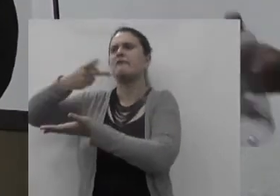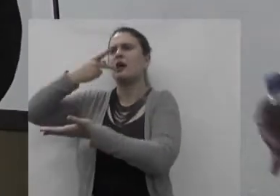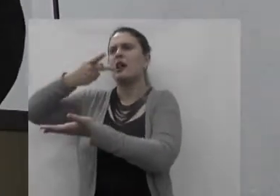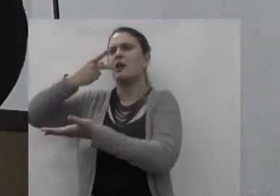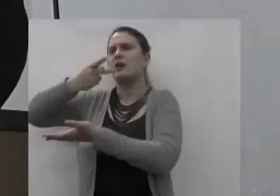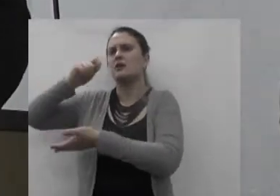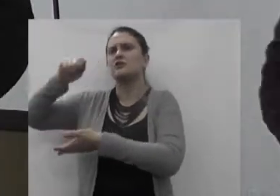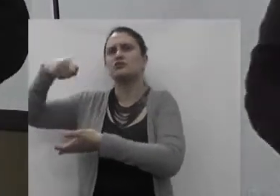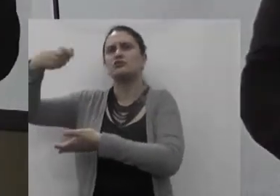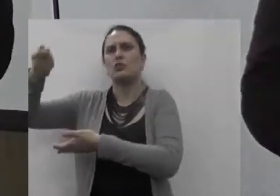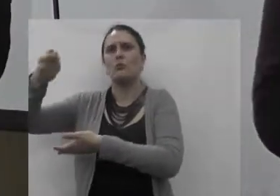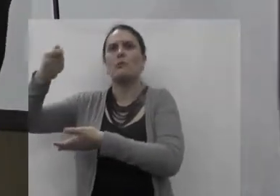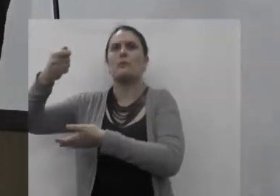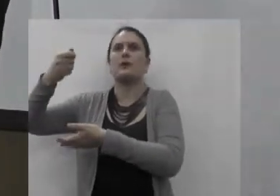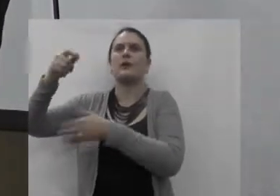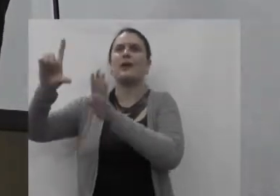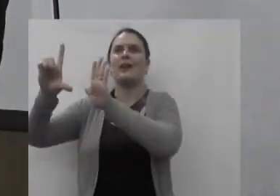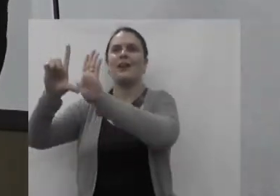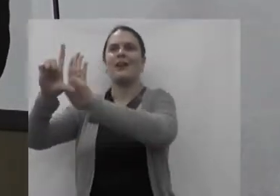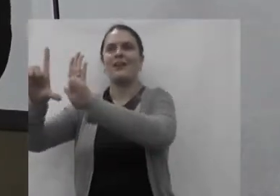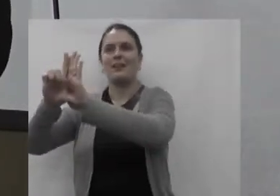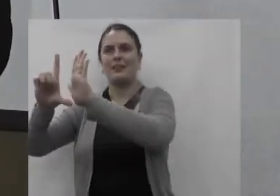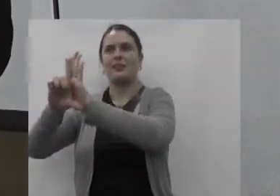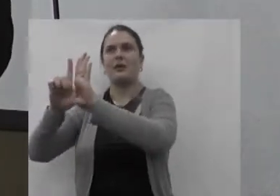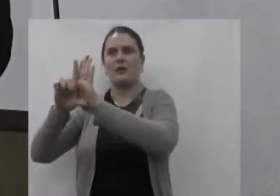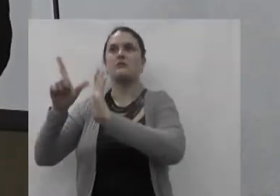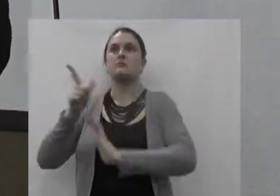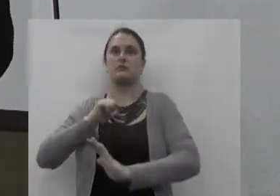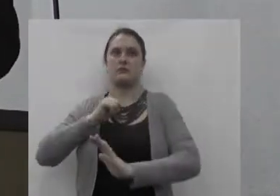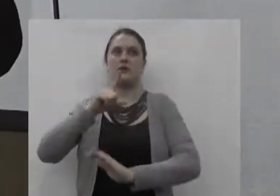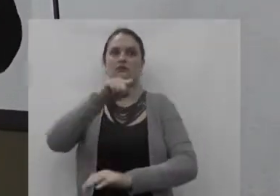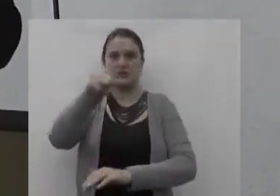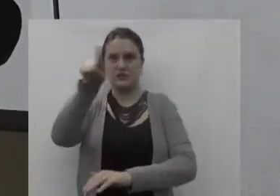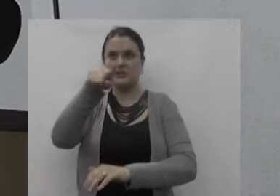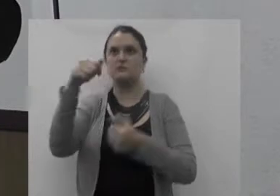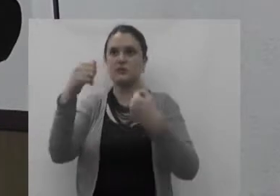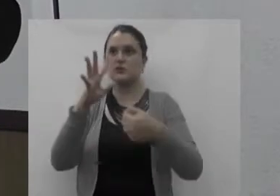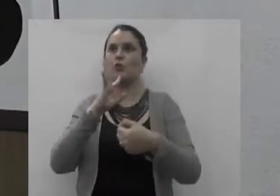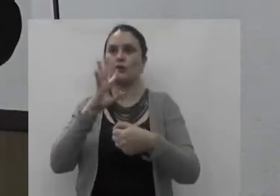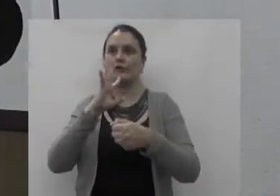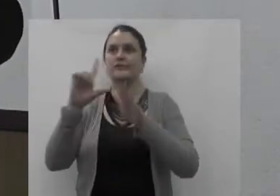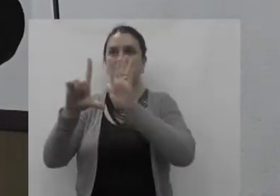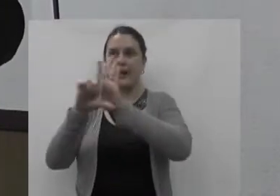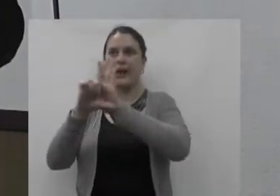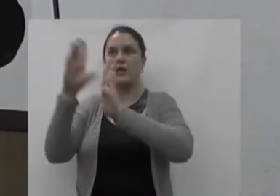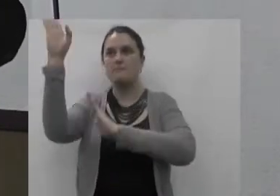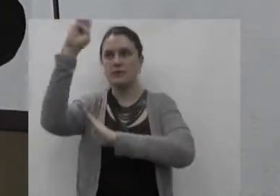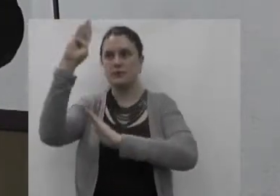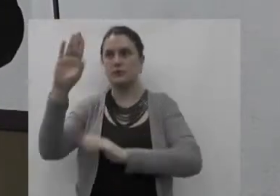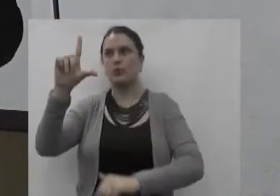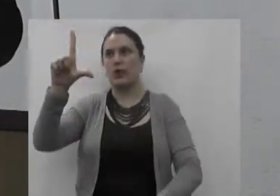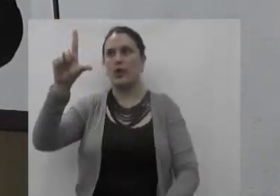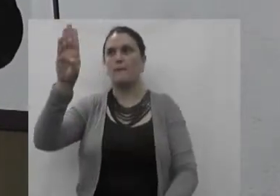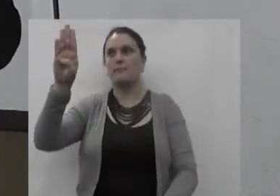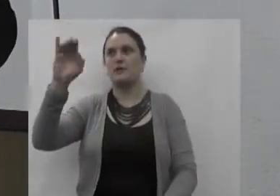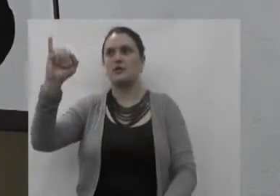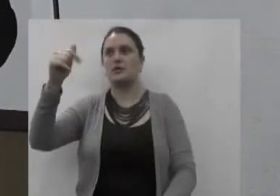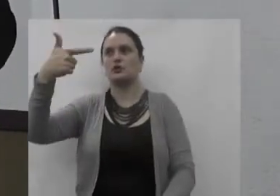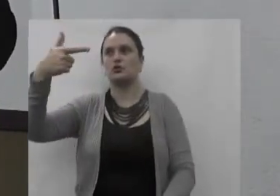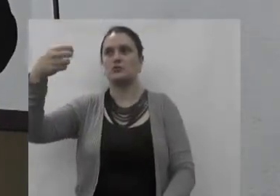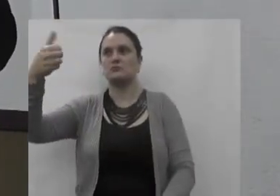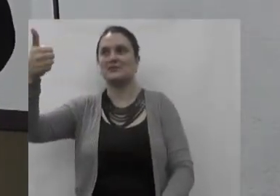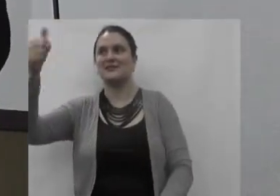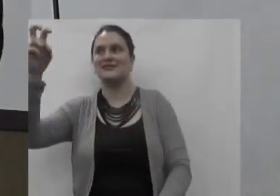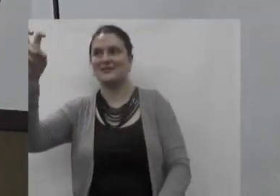falar a respeito de uma lei existente a nível de Brasil, e que ela